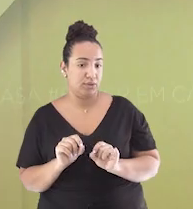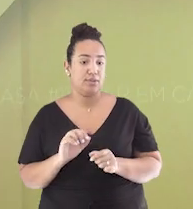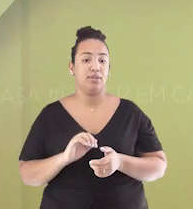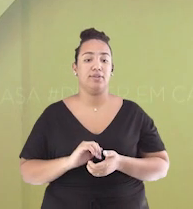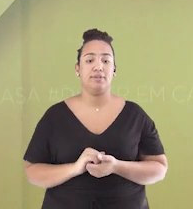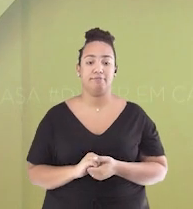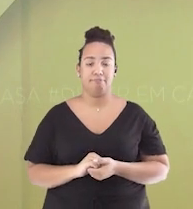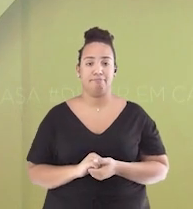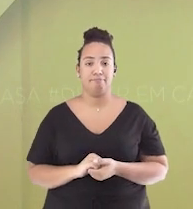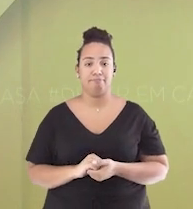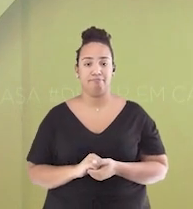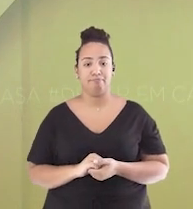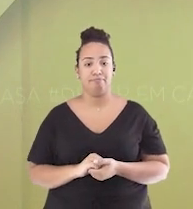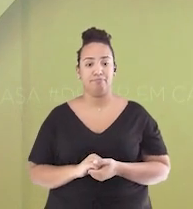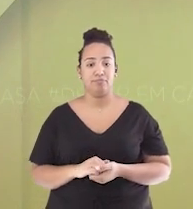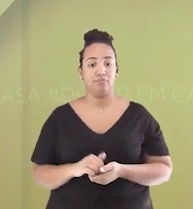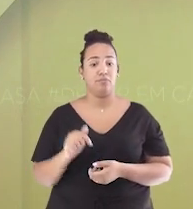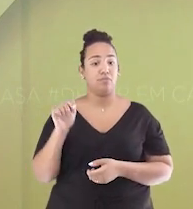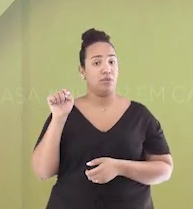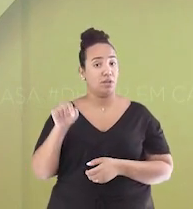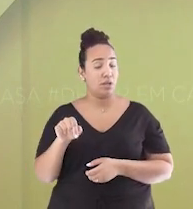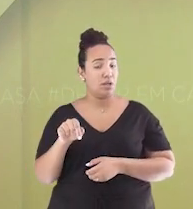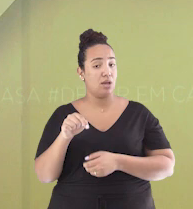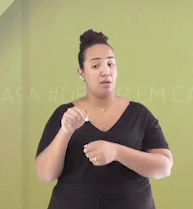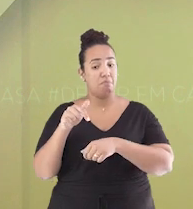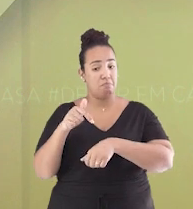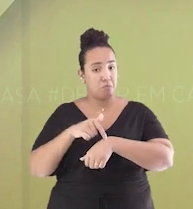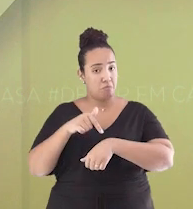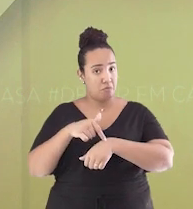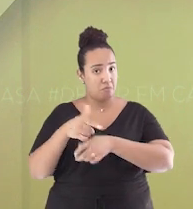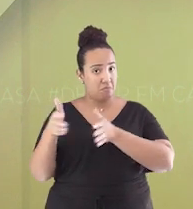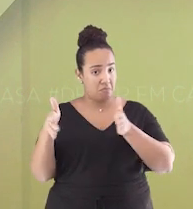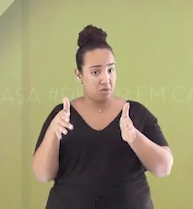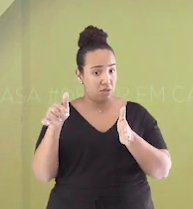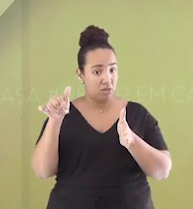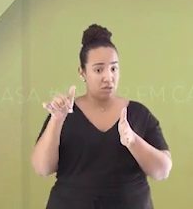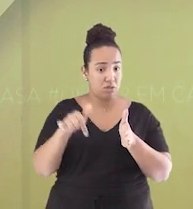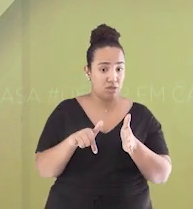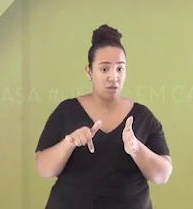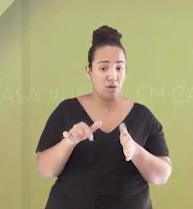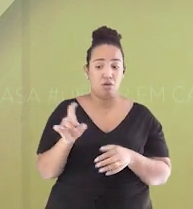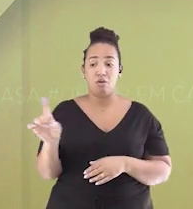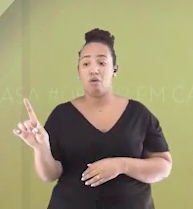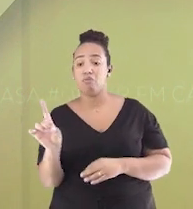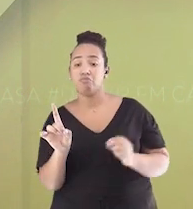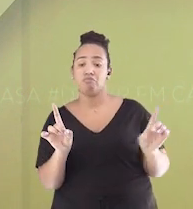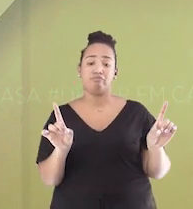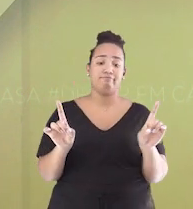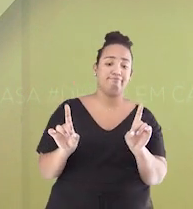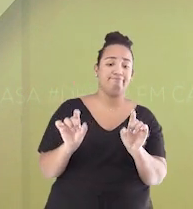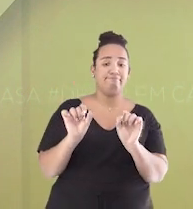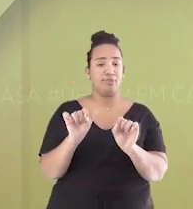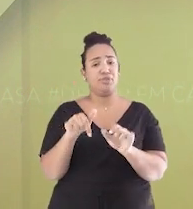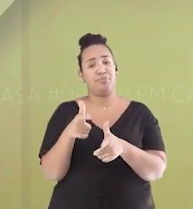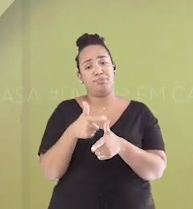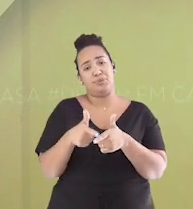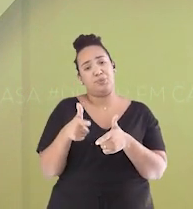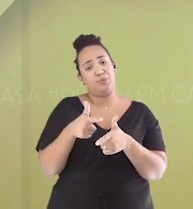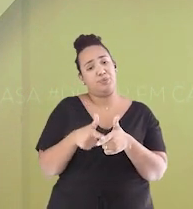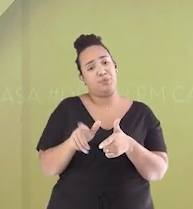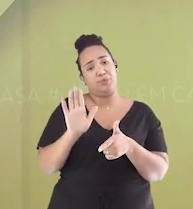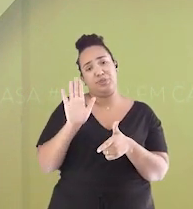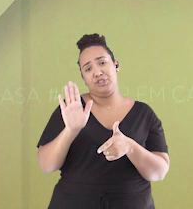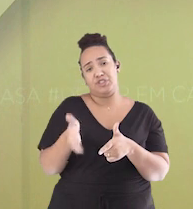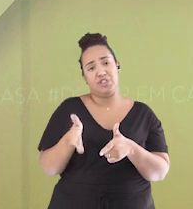furada. Significa, o que não impedia que nessas situações de um ou outro entrasse em uma situação que já